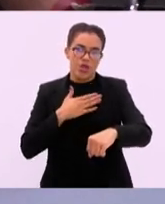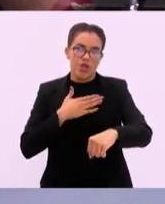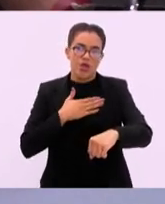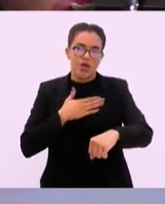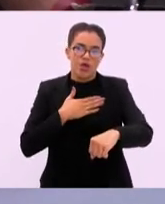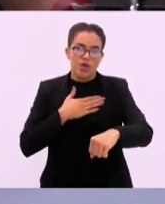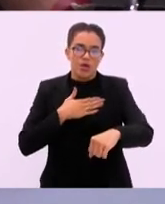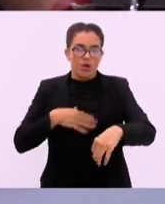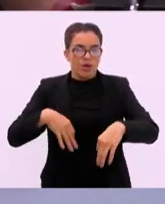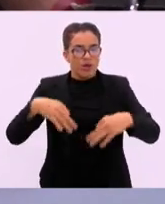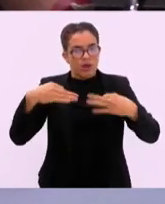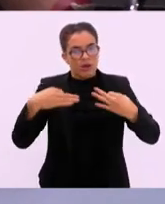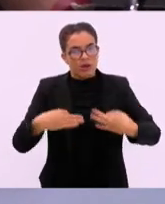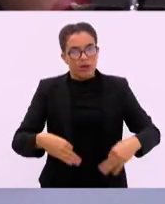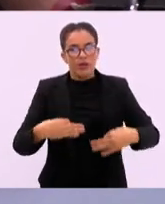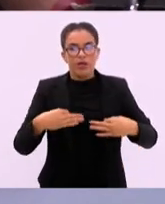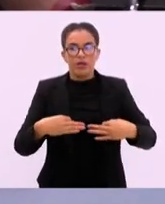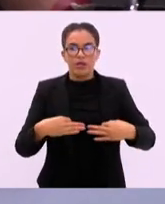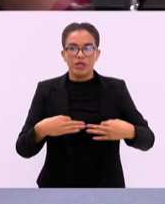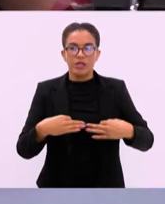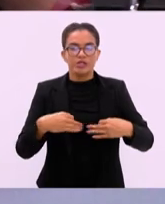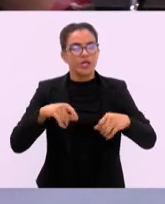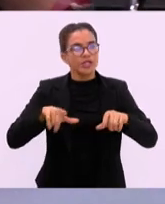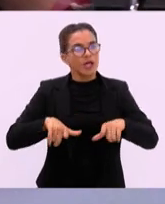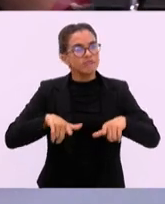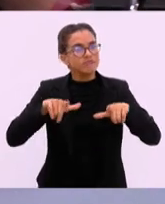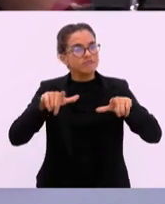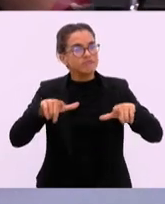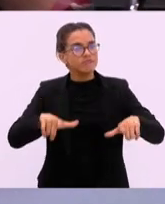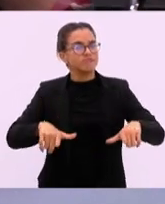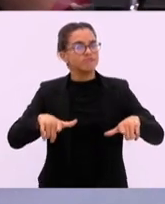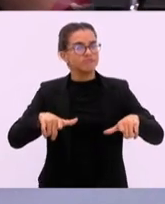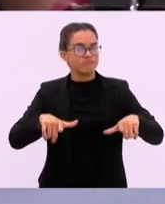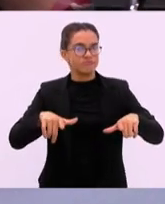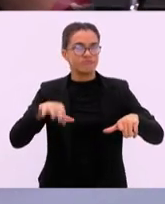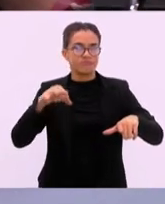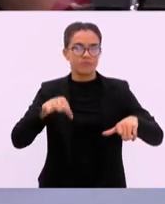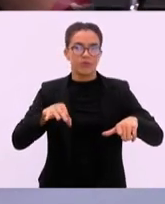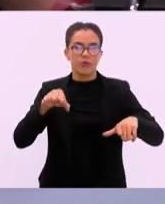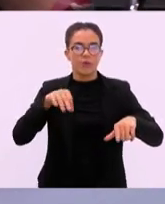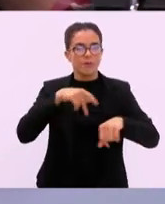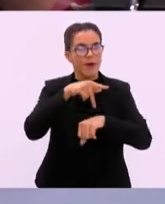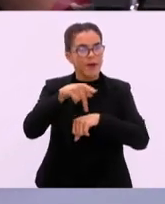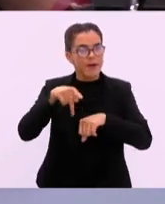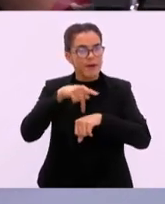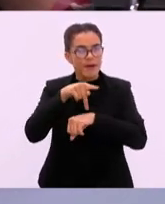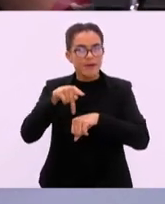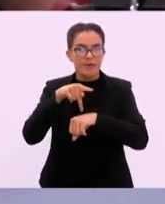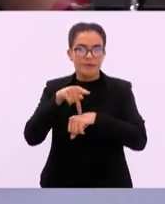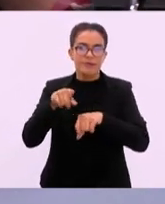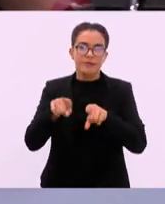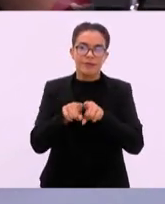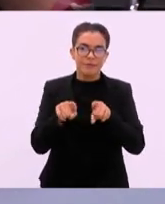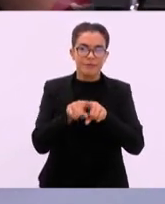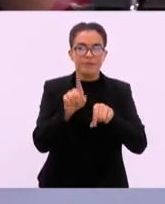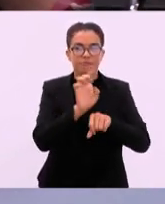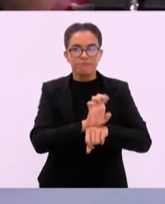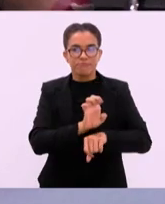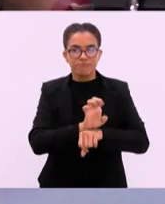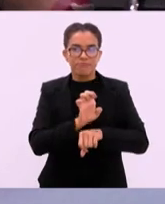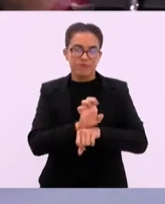assertiva já está em todos os diplomas legais existentes no nosso país, que vale para o nosso Estado. Constituição